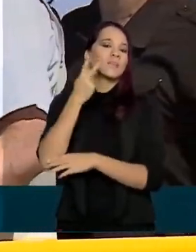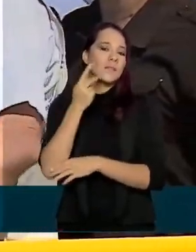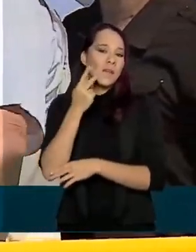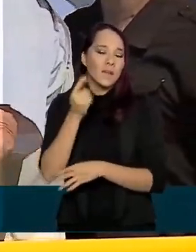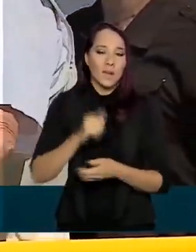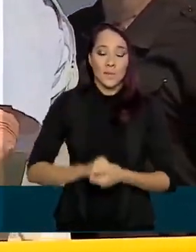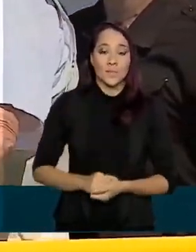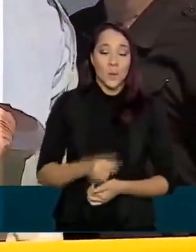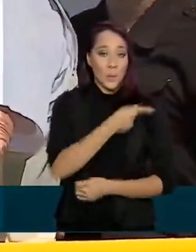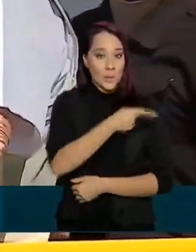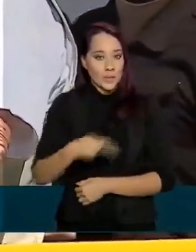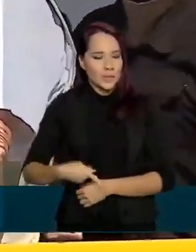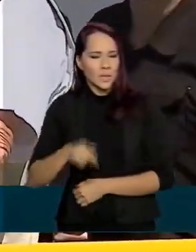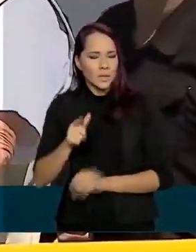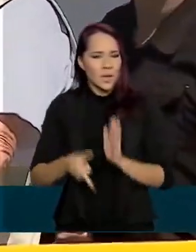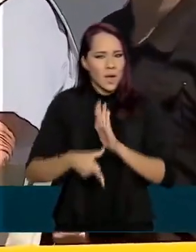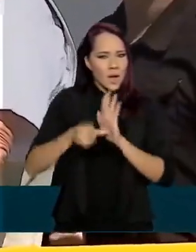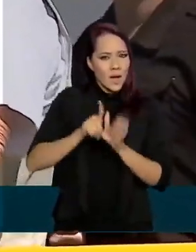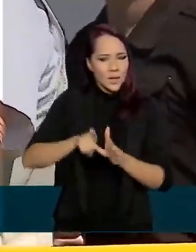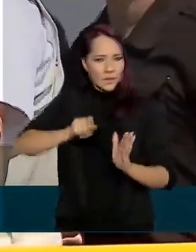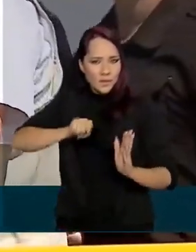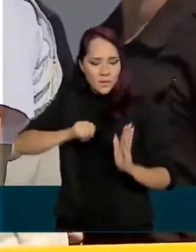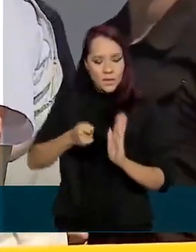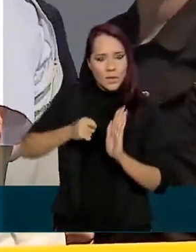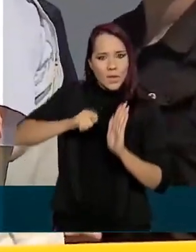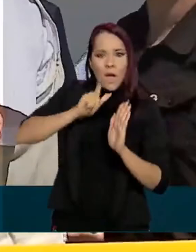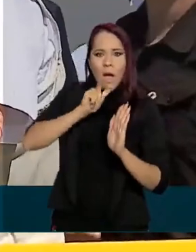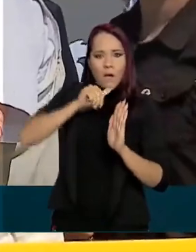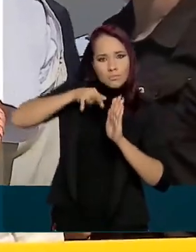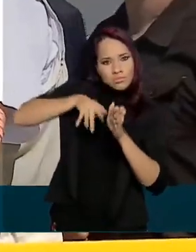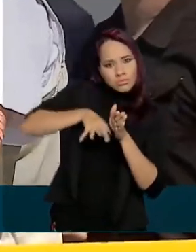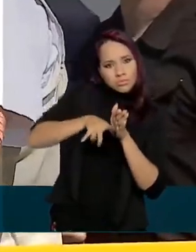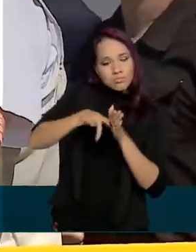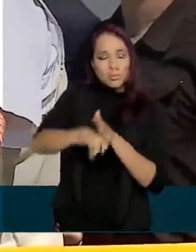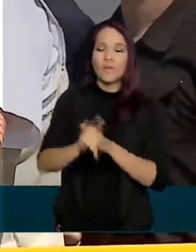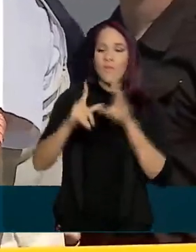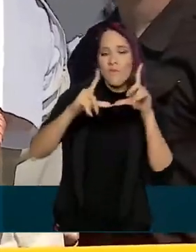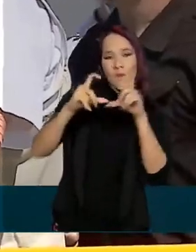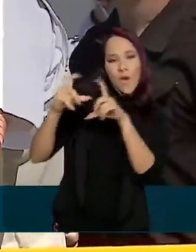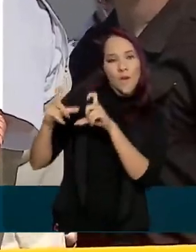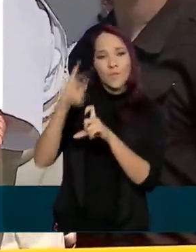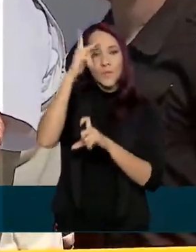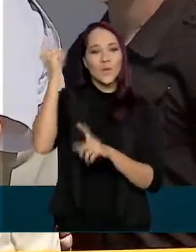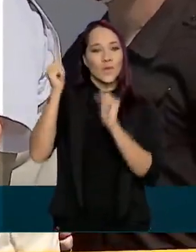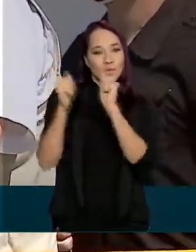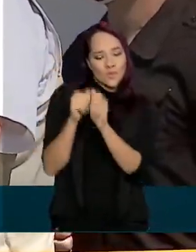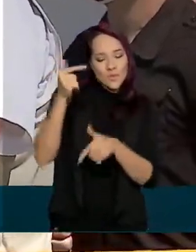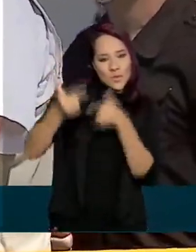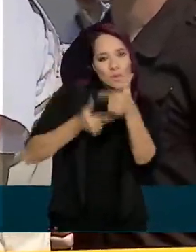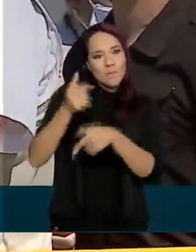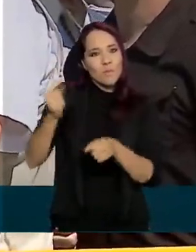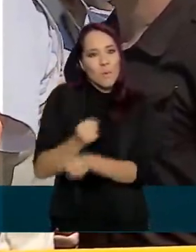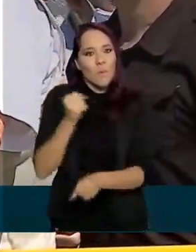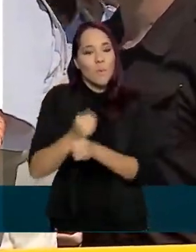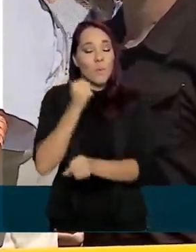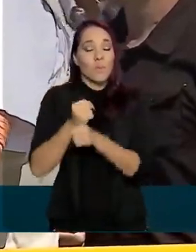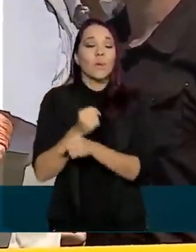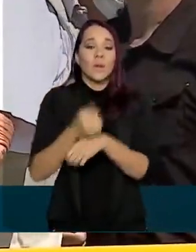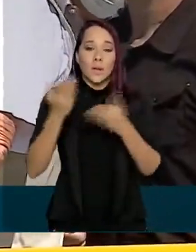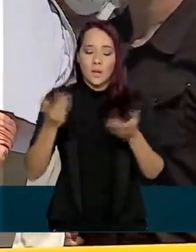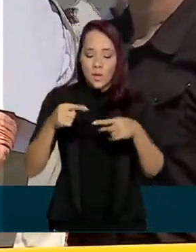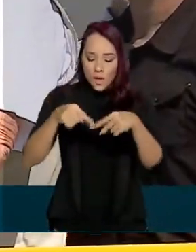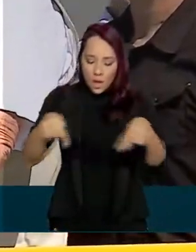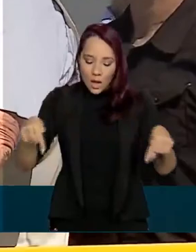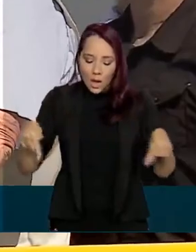presidente pouco antes do acionamento da comporta tirou foto ali com os operários da obra ele está apostando no